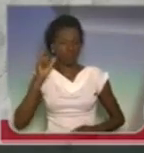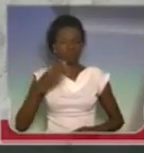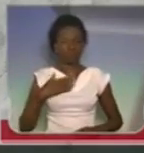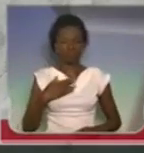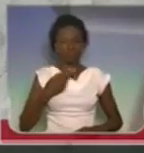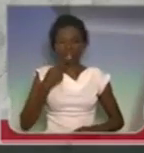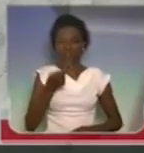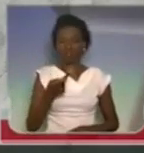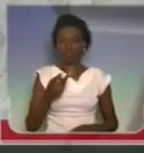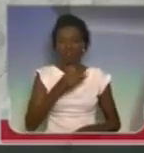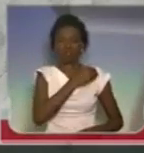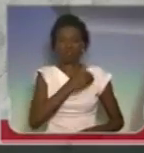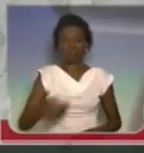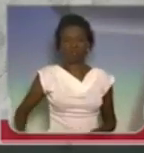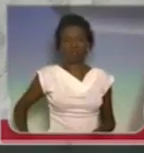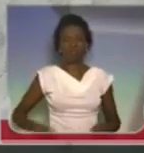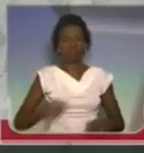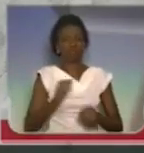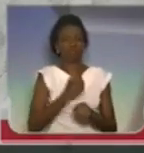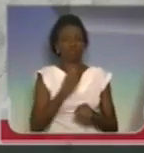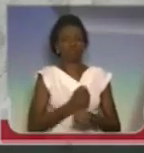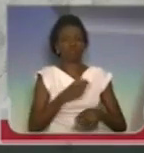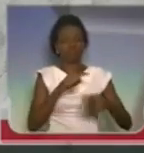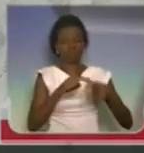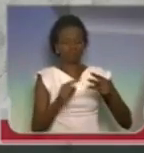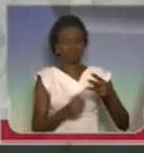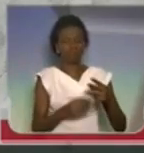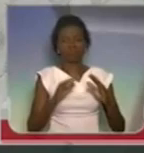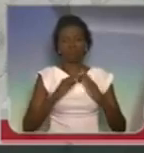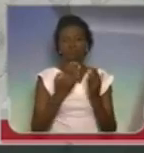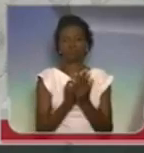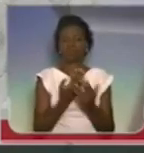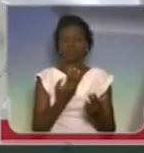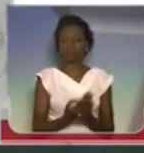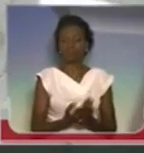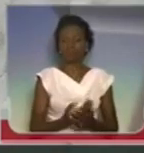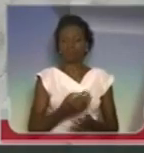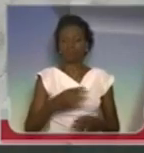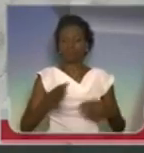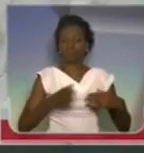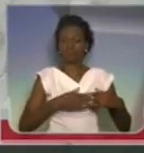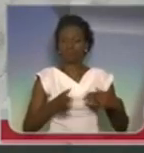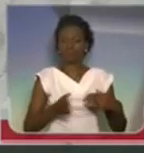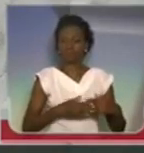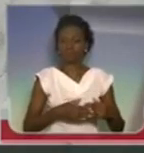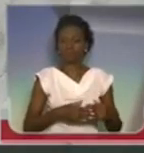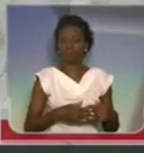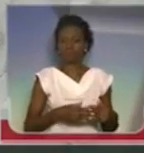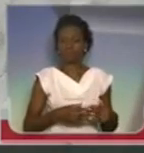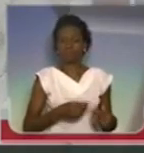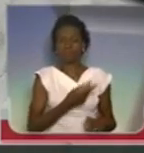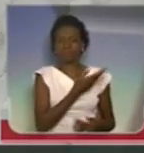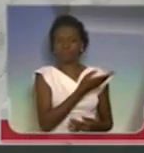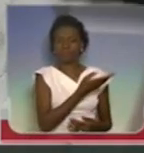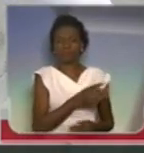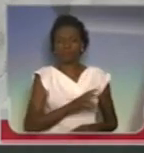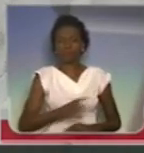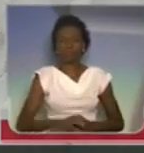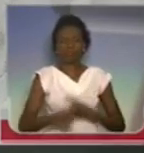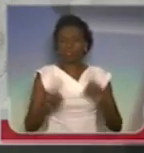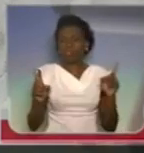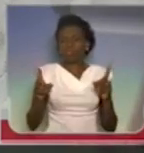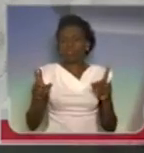governo construiu três escolas em Ribeirão Preto Deputado Godinho mas construiu três escolas em Ribeirão Preto fechou